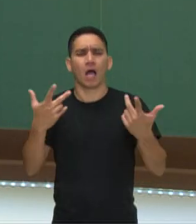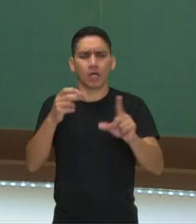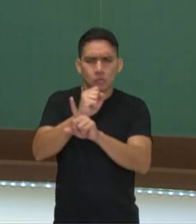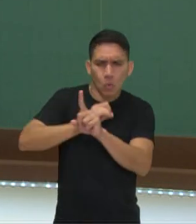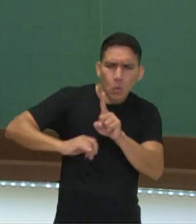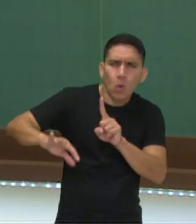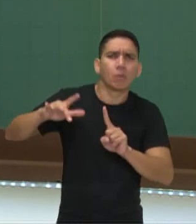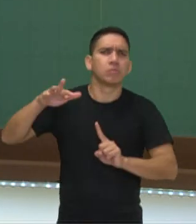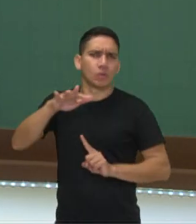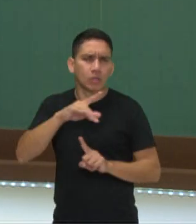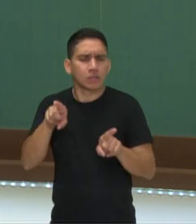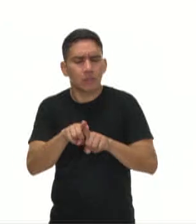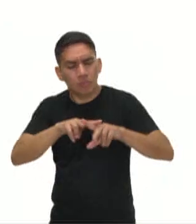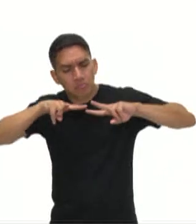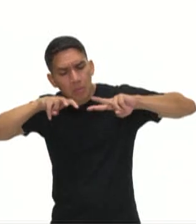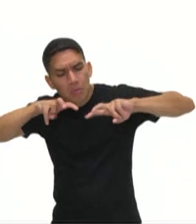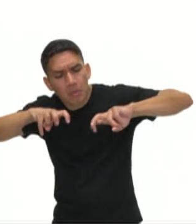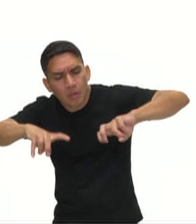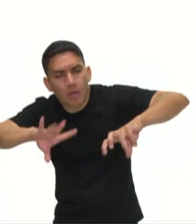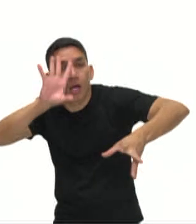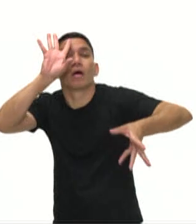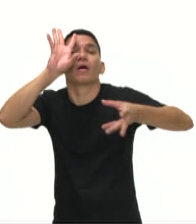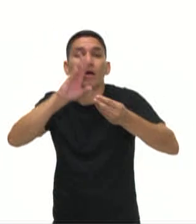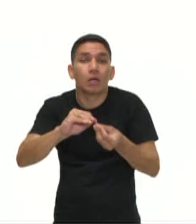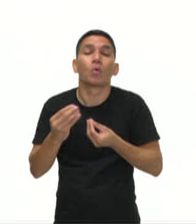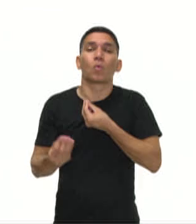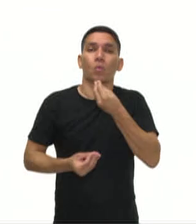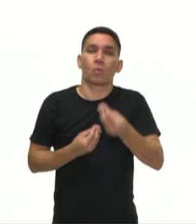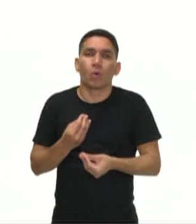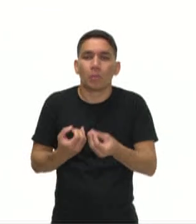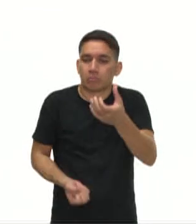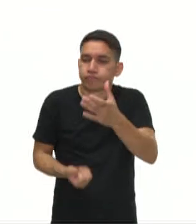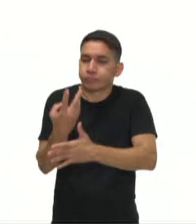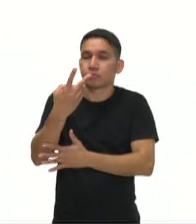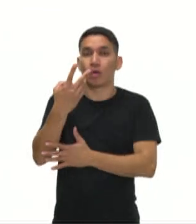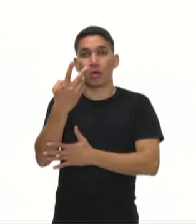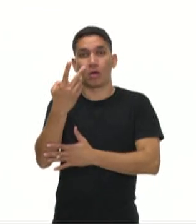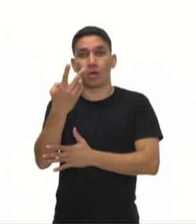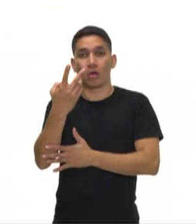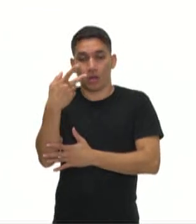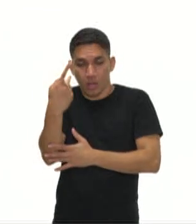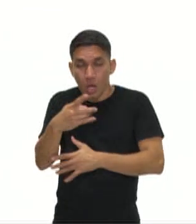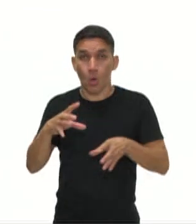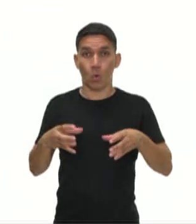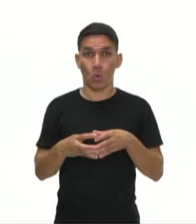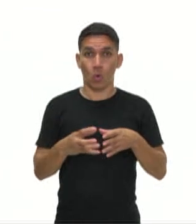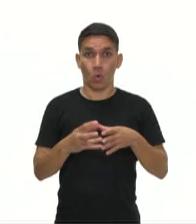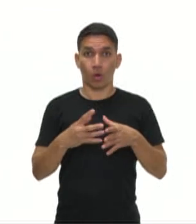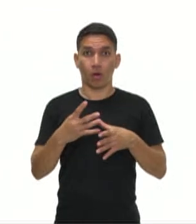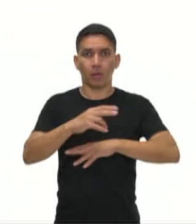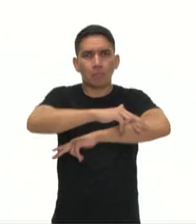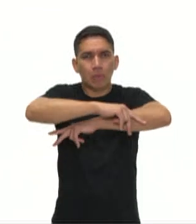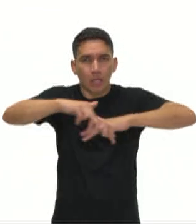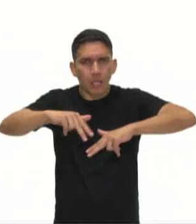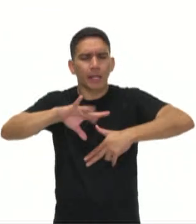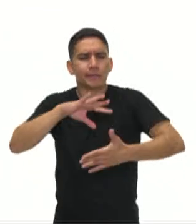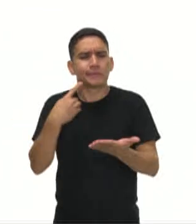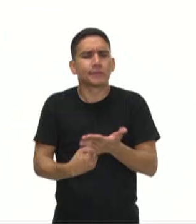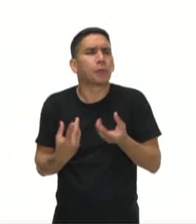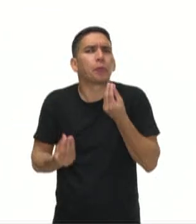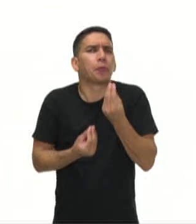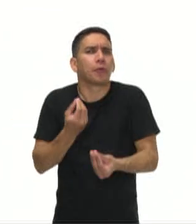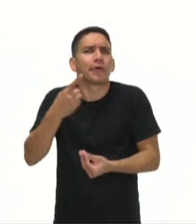dedicados a entender, então, compreender essa formação étnica e definir, então, o que seria o povo brasileiro.